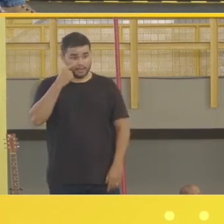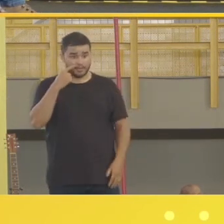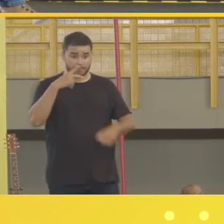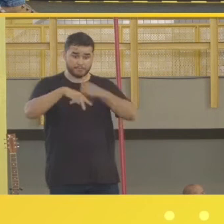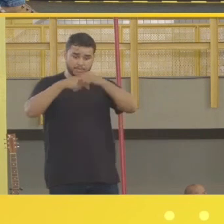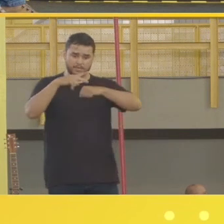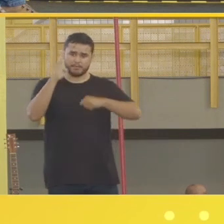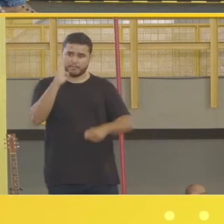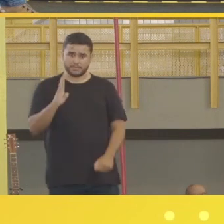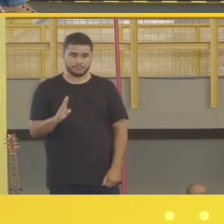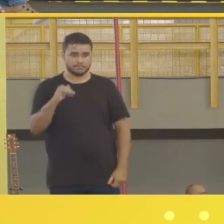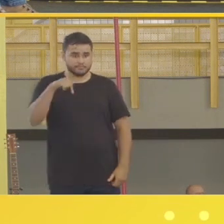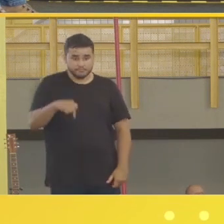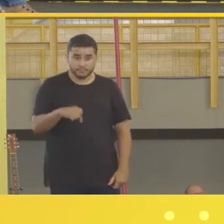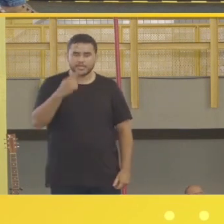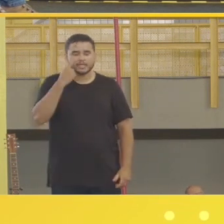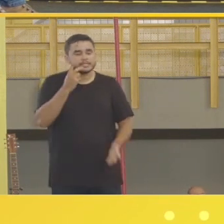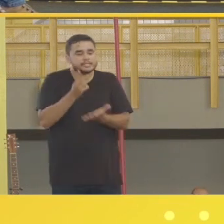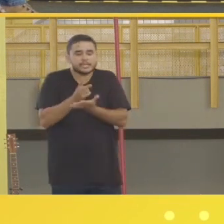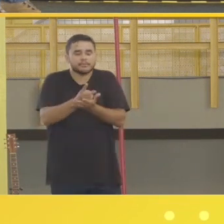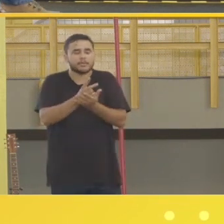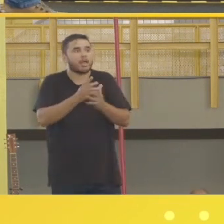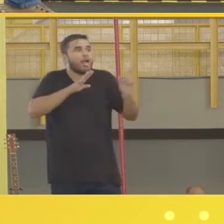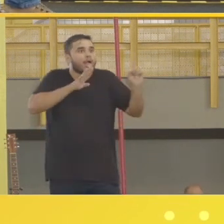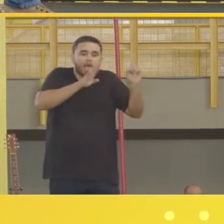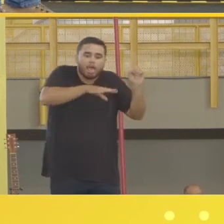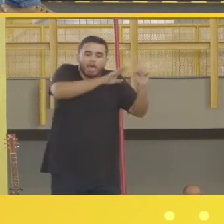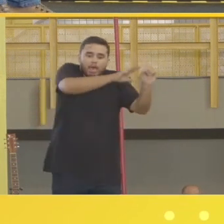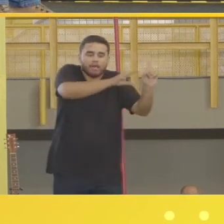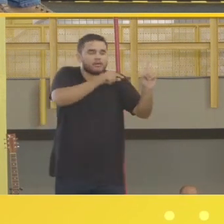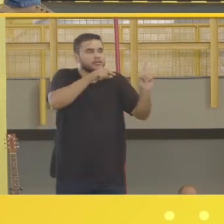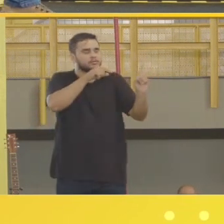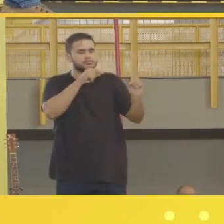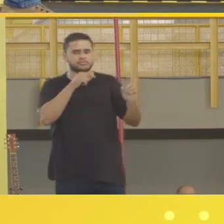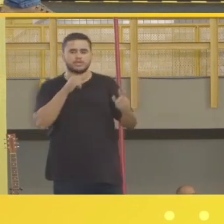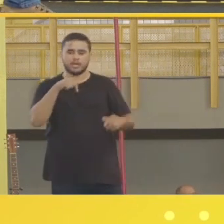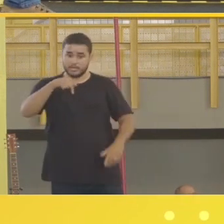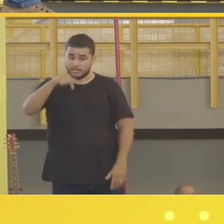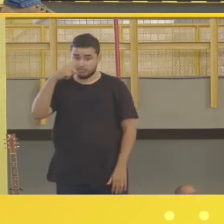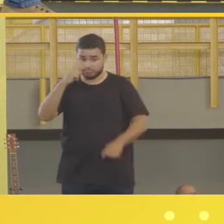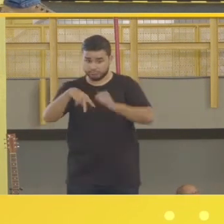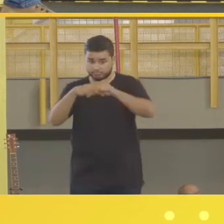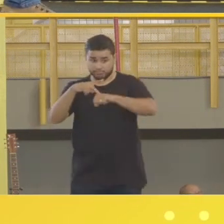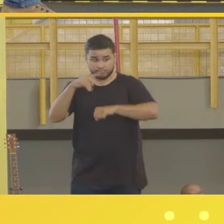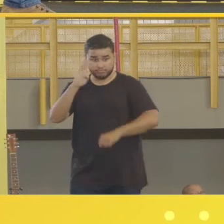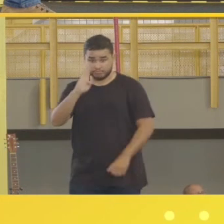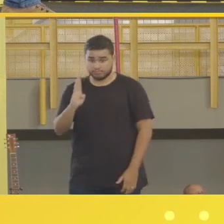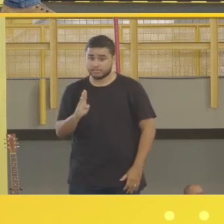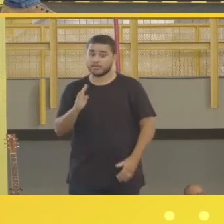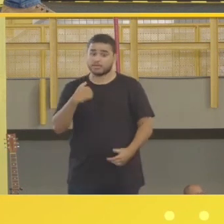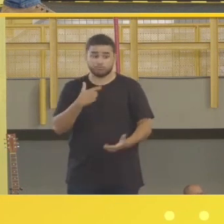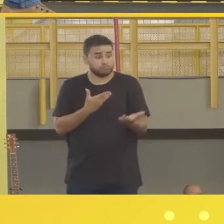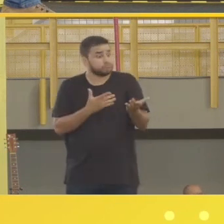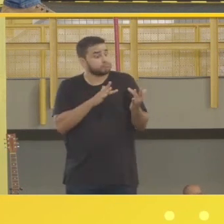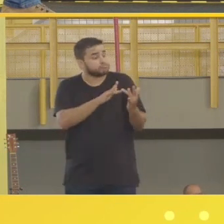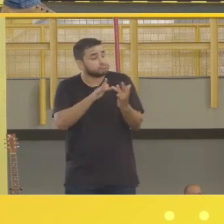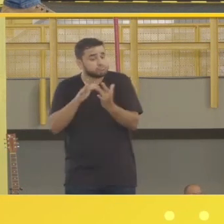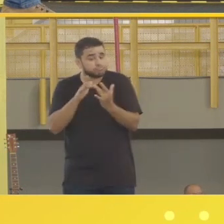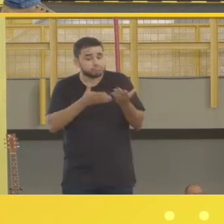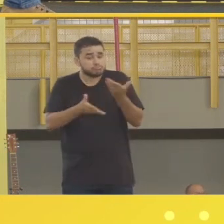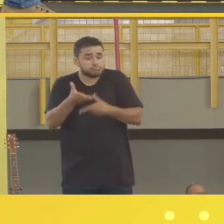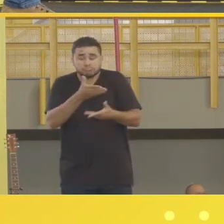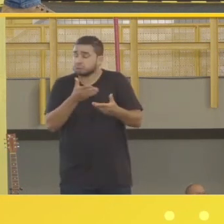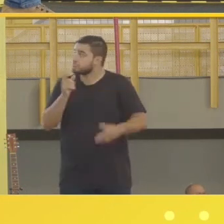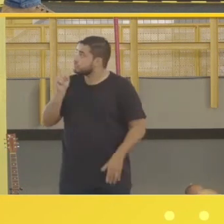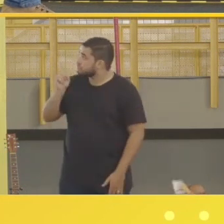origens tão nitidamente personalistas como a nossa, é compreensível que os simples vínculos de pessoa a pessoa, independente e